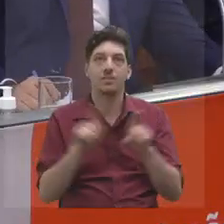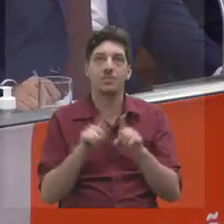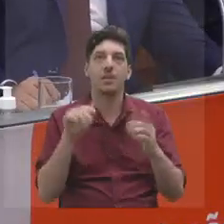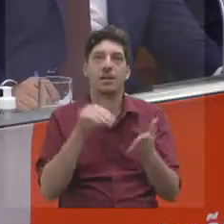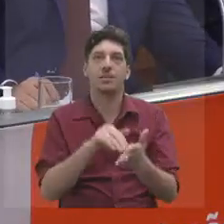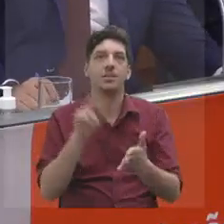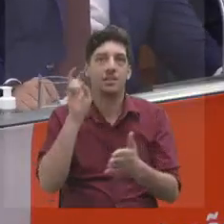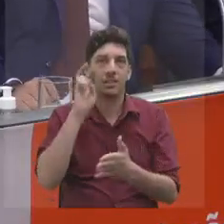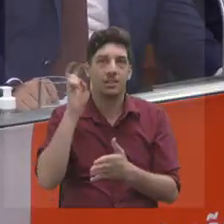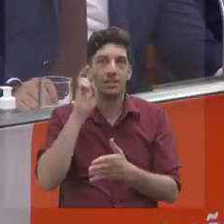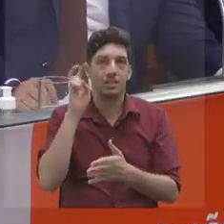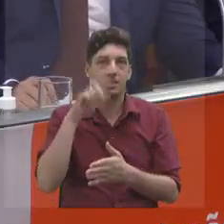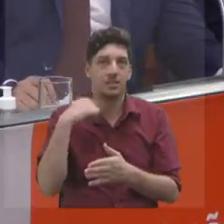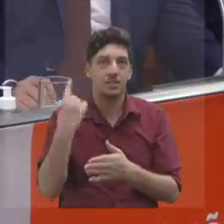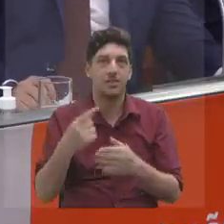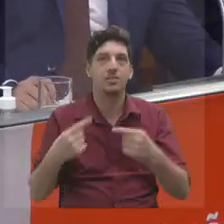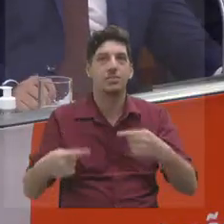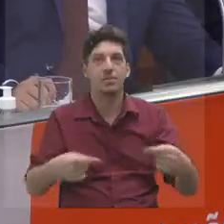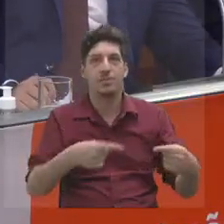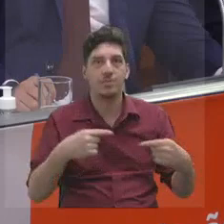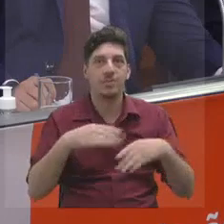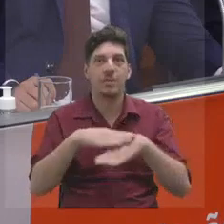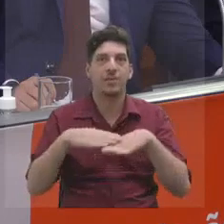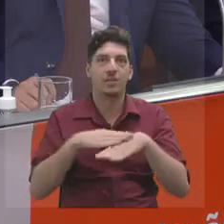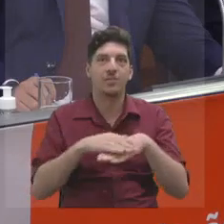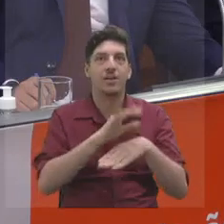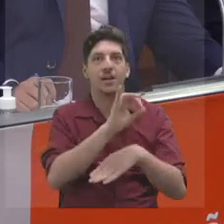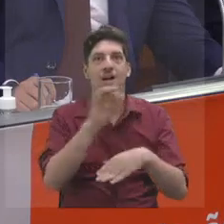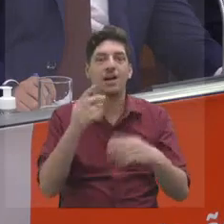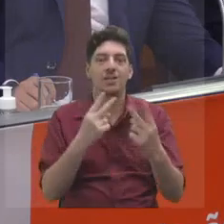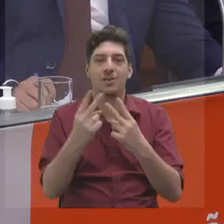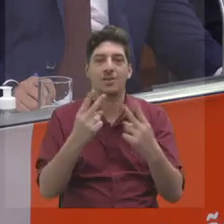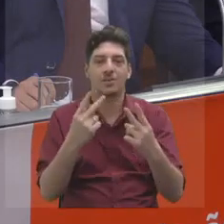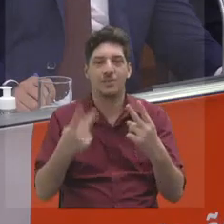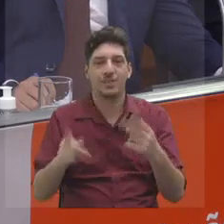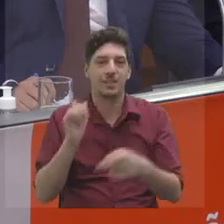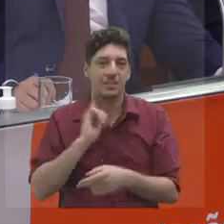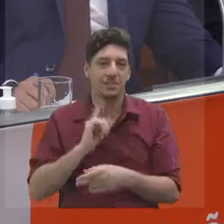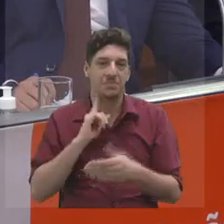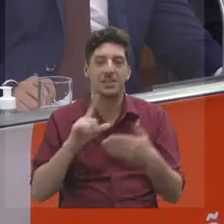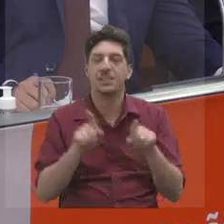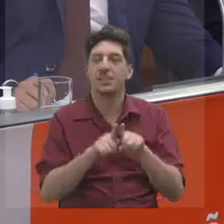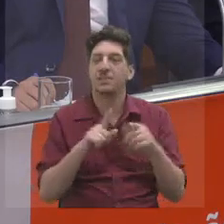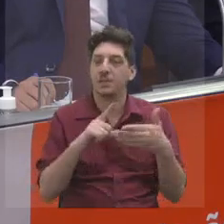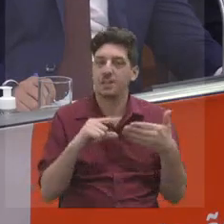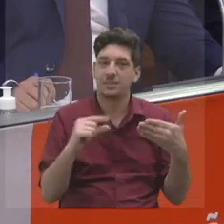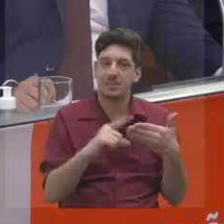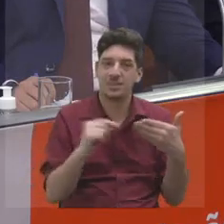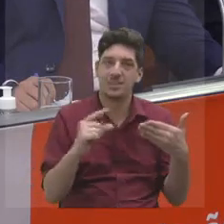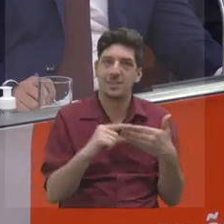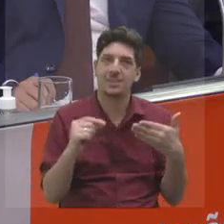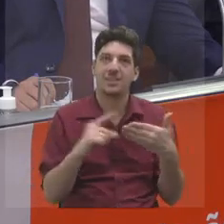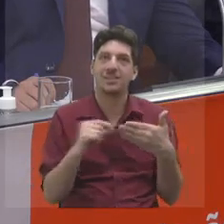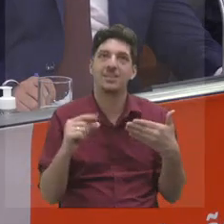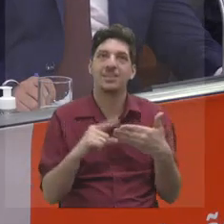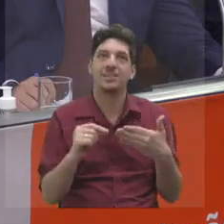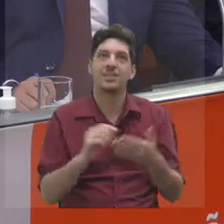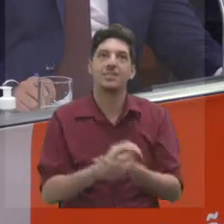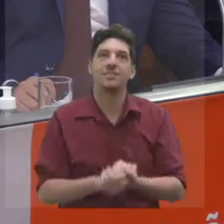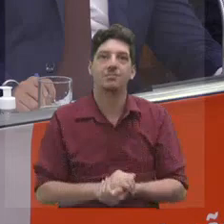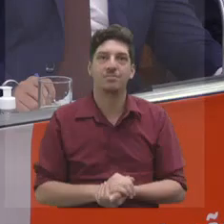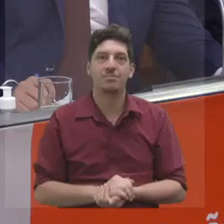onde que nós delongaremos aí Rodovia por rodovia da nossa triângulo nosso Paranaíba e